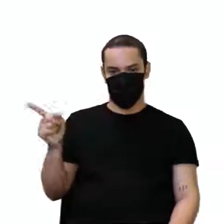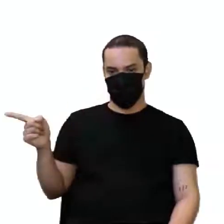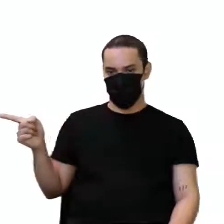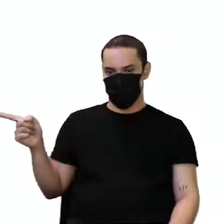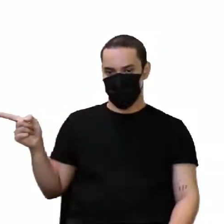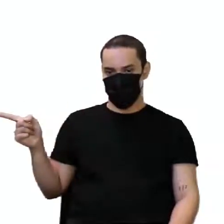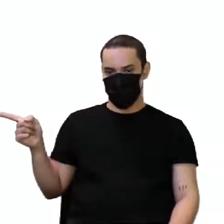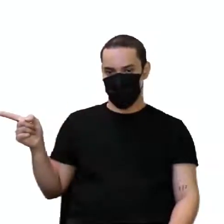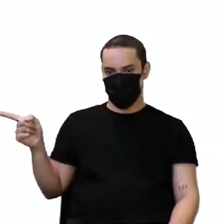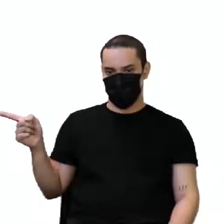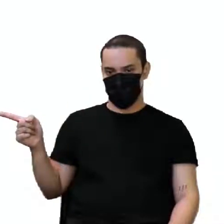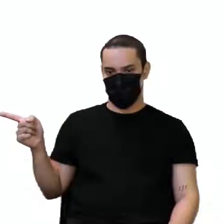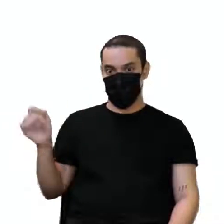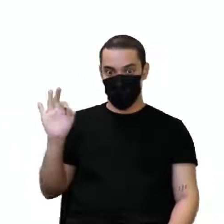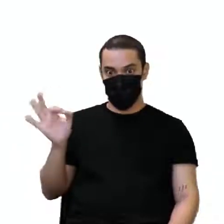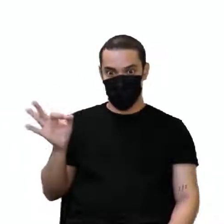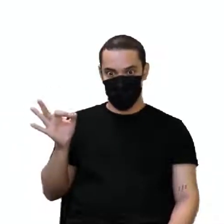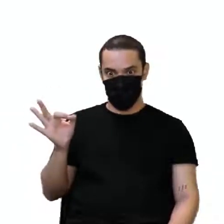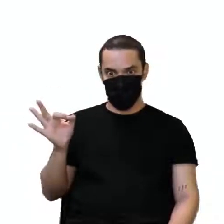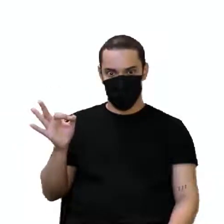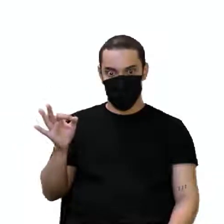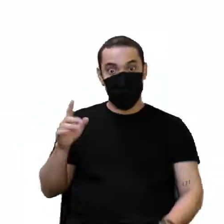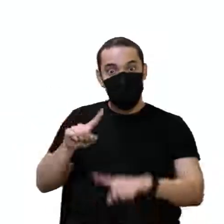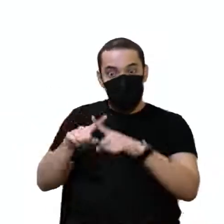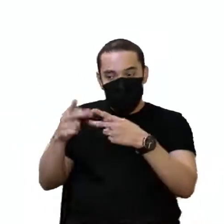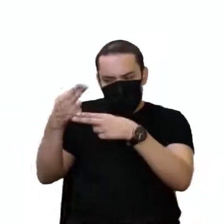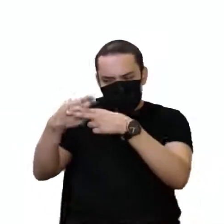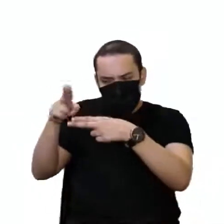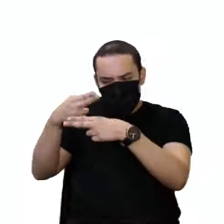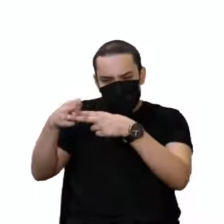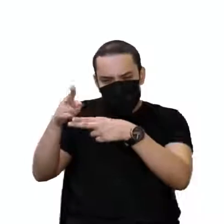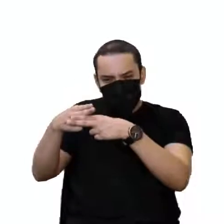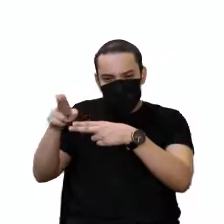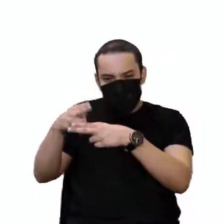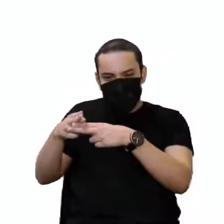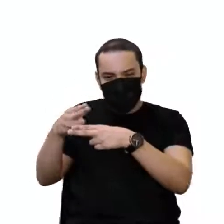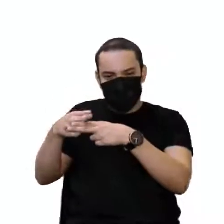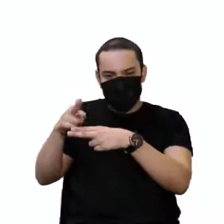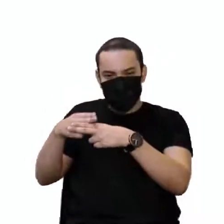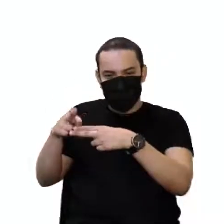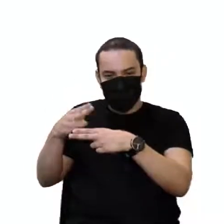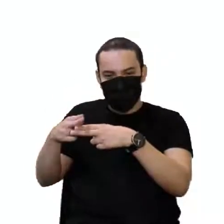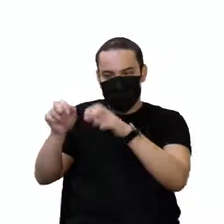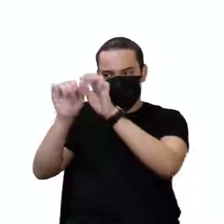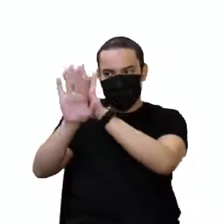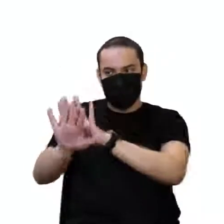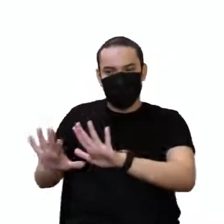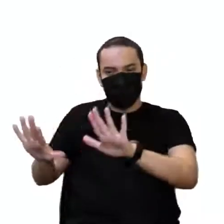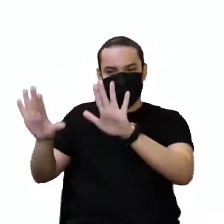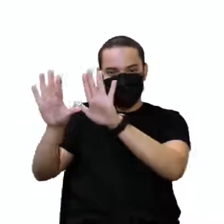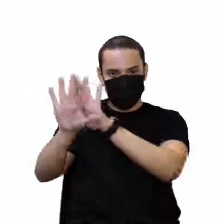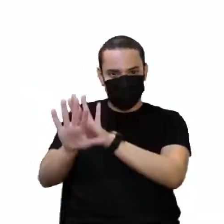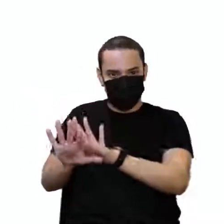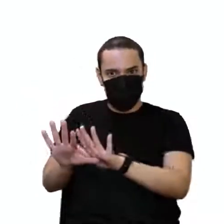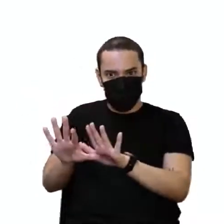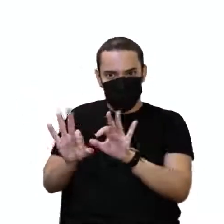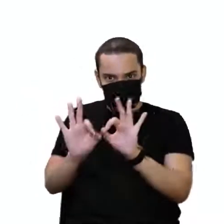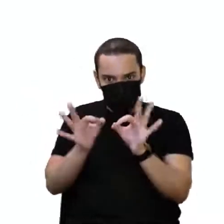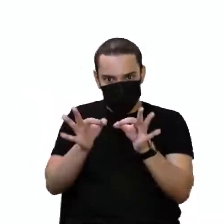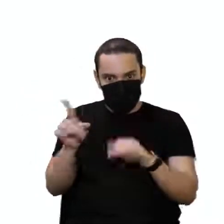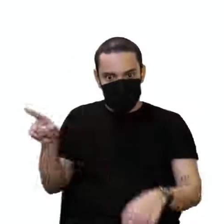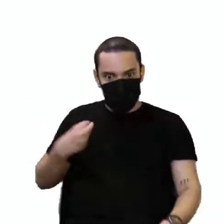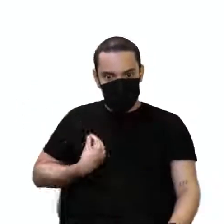vendo? Tá aí, ó. Pensa na professora que desenha bem, mano. Tá doido?